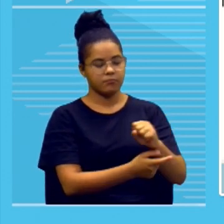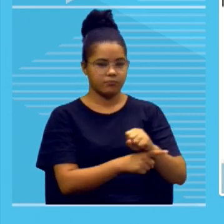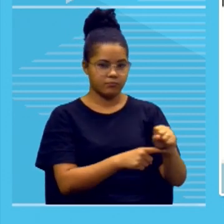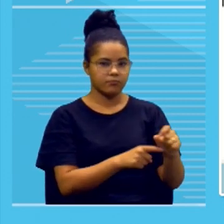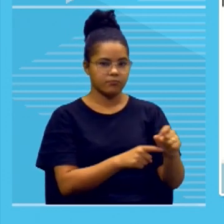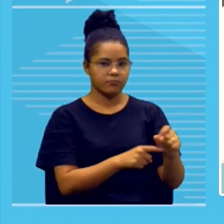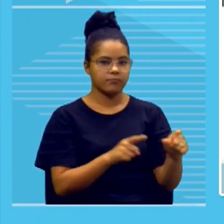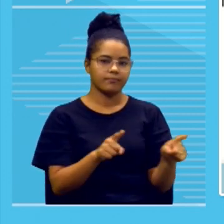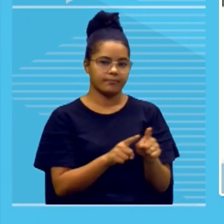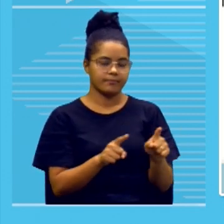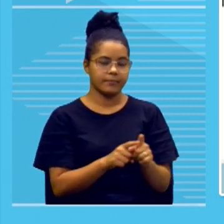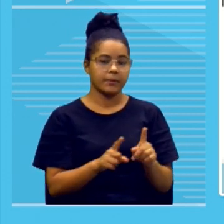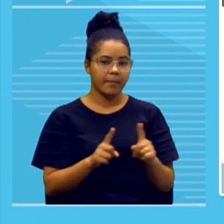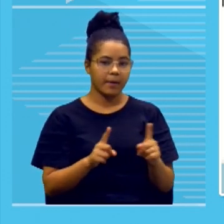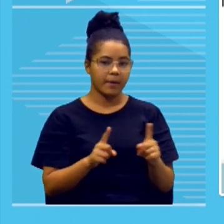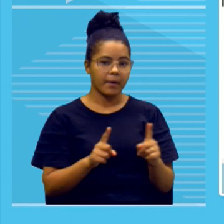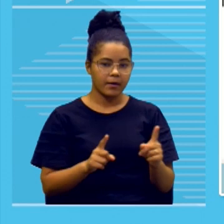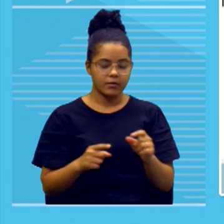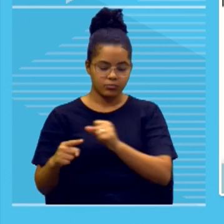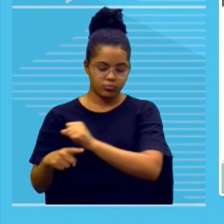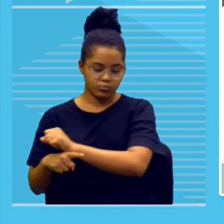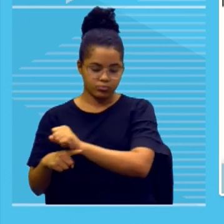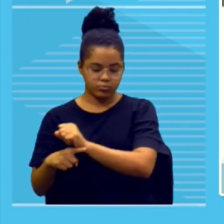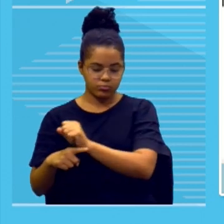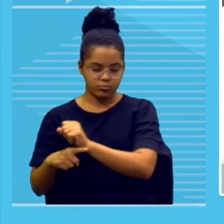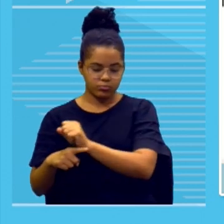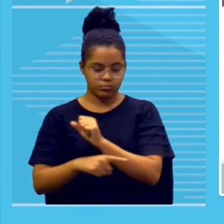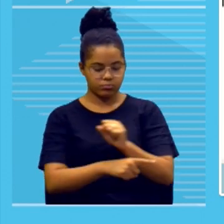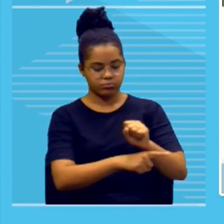sujeitos diferentes.